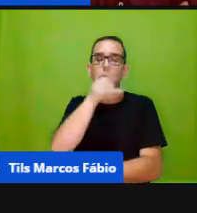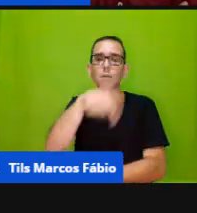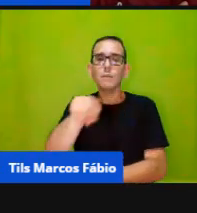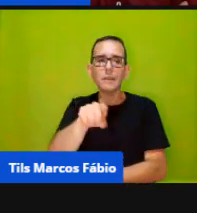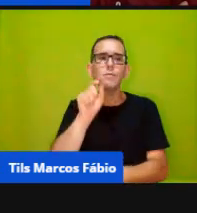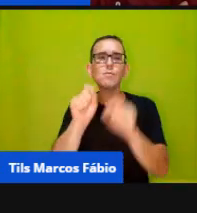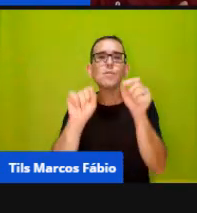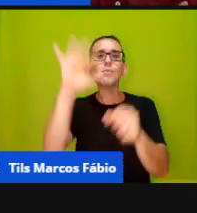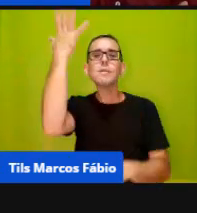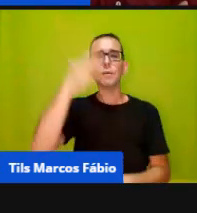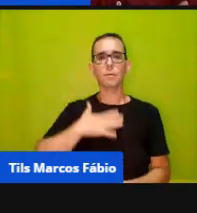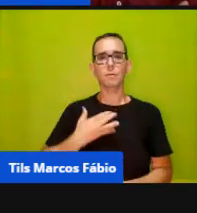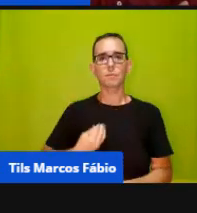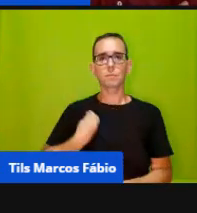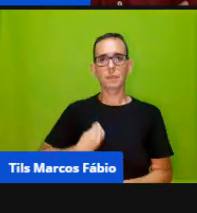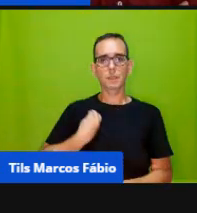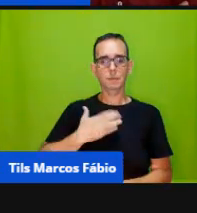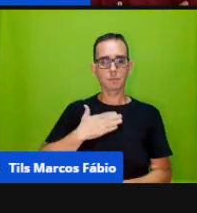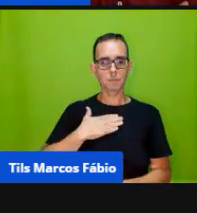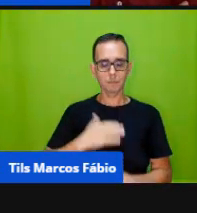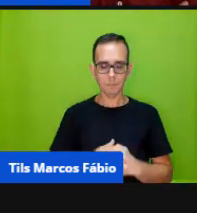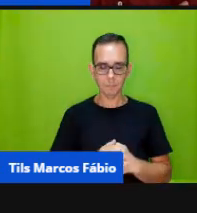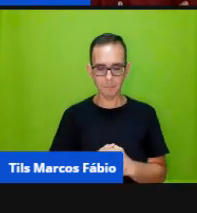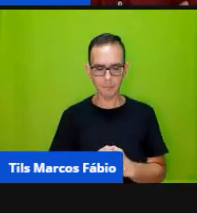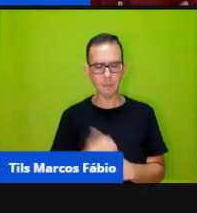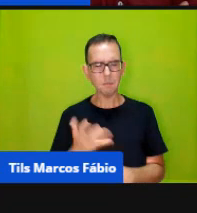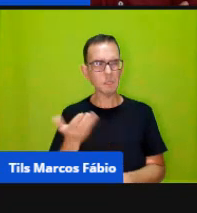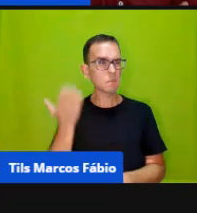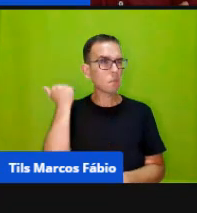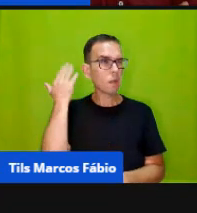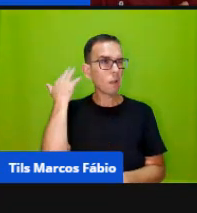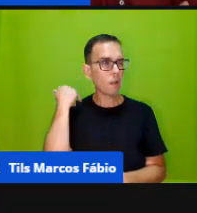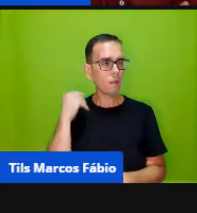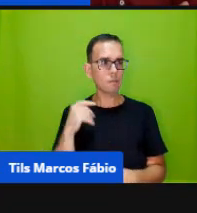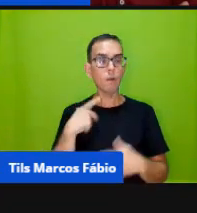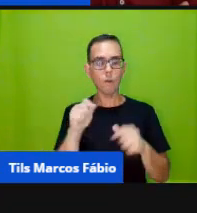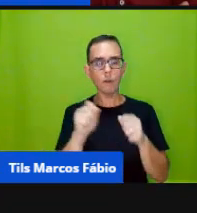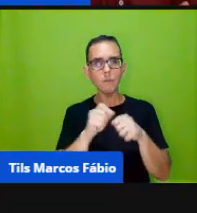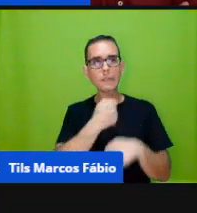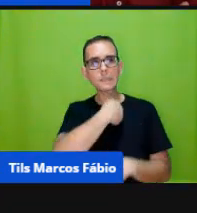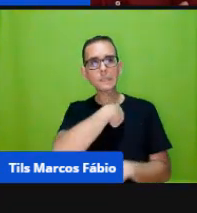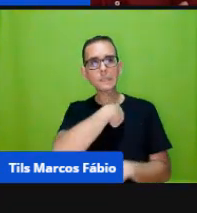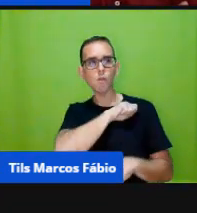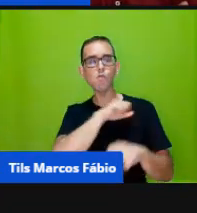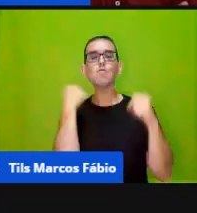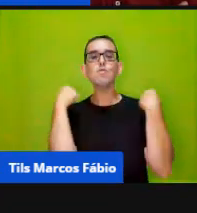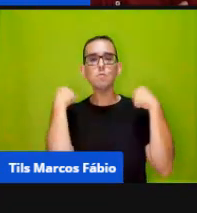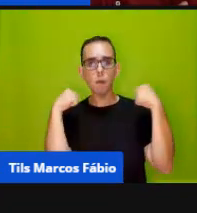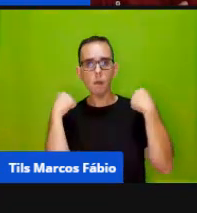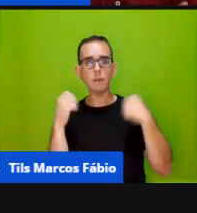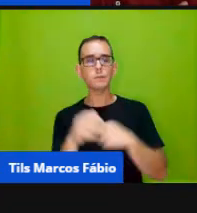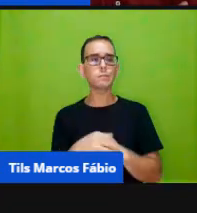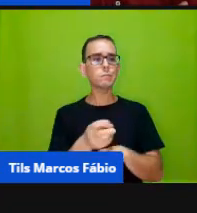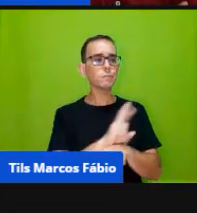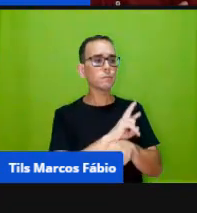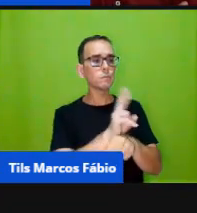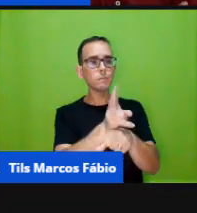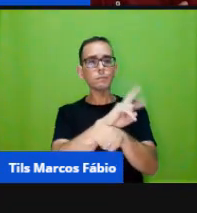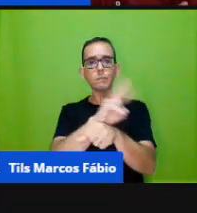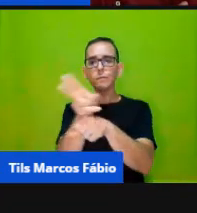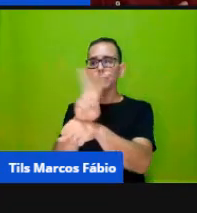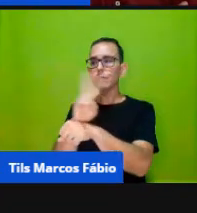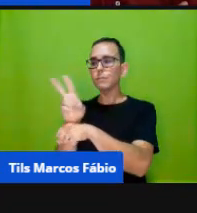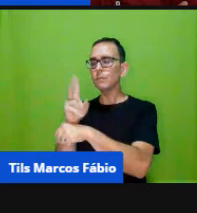aconteceu comigo. Em certa época, quando você faz gestão de esporte como eu faço, você vive batendo